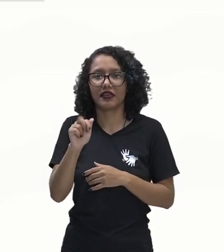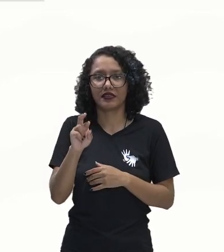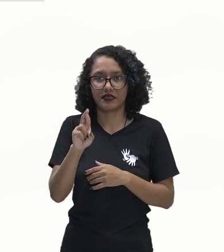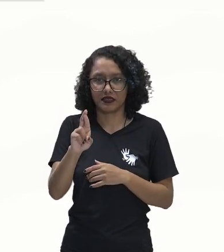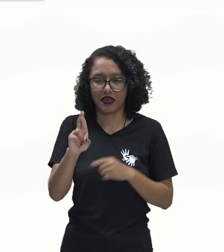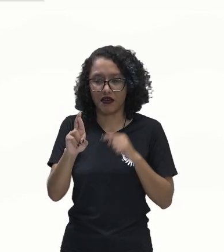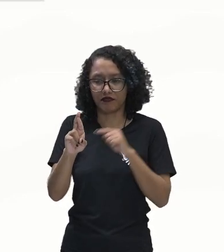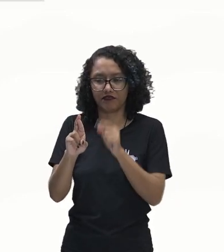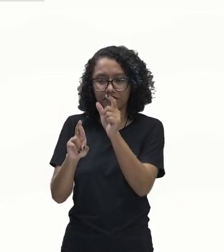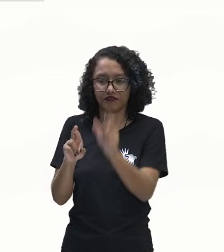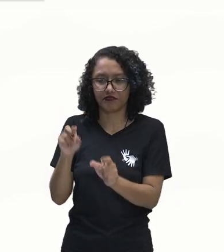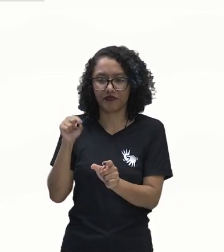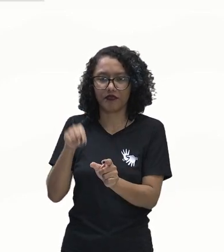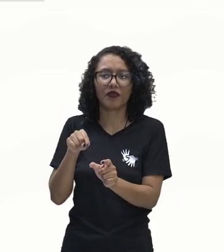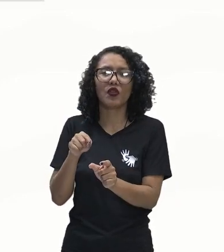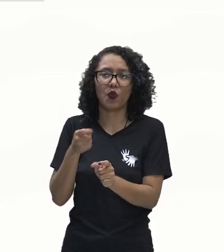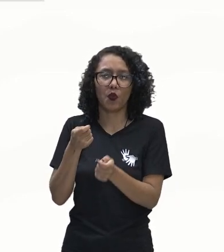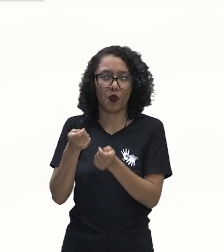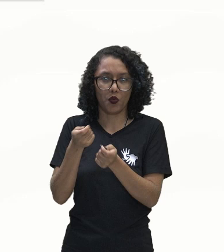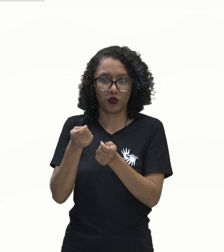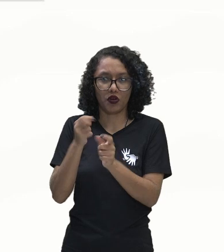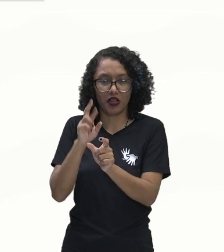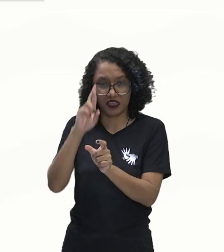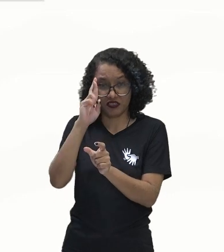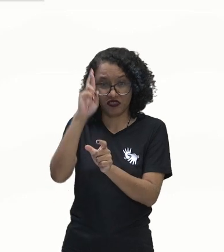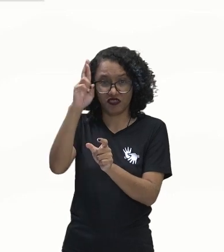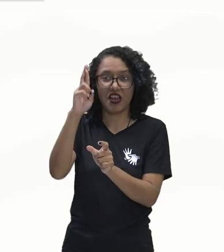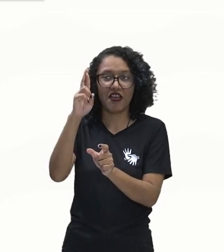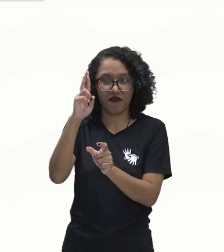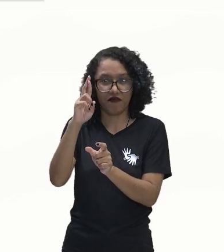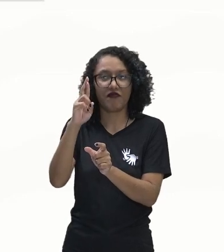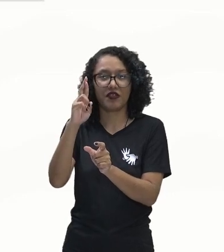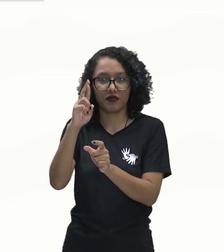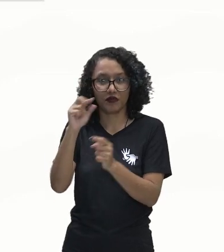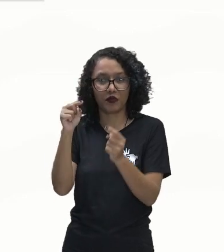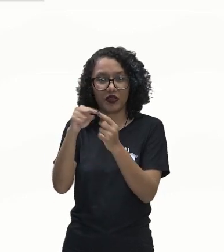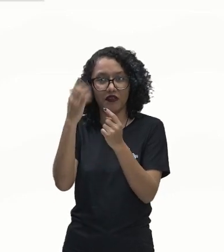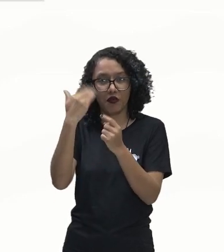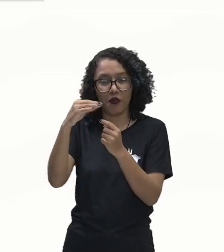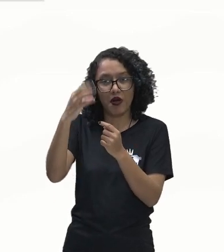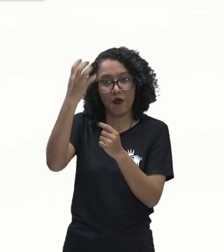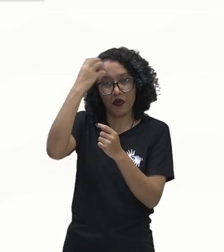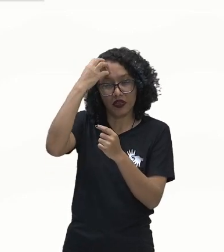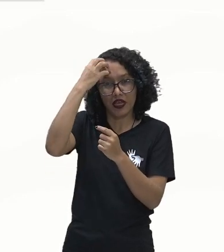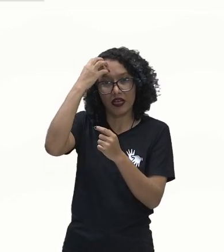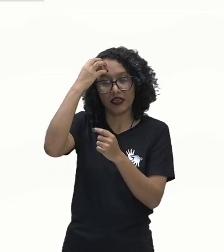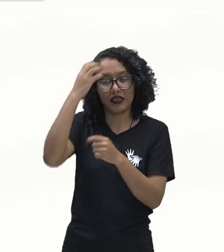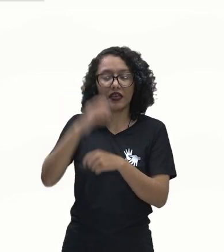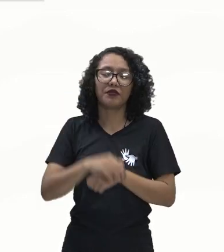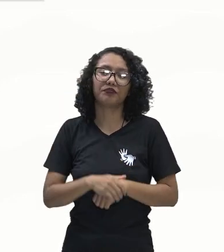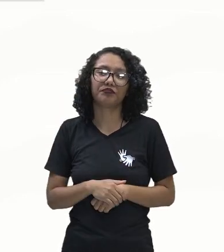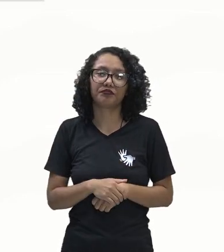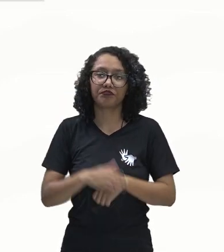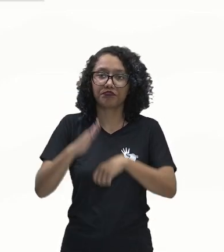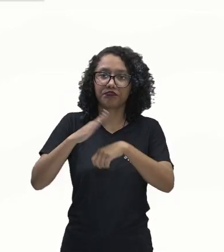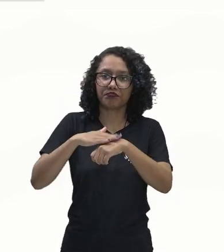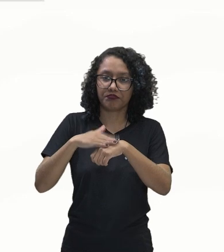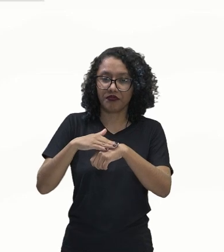pouco, administrava de acordo com uma monarquia autocrática, ou seja, ele detinha